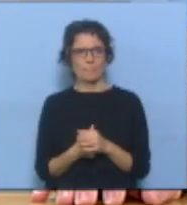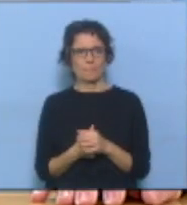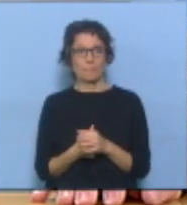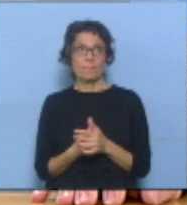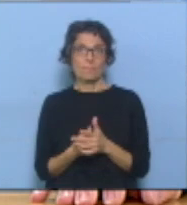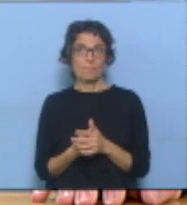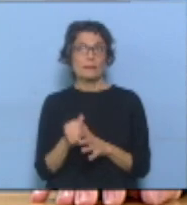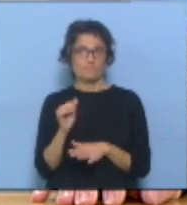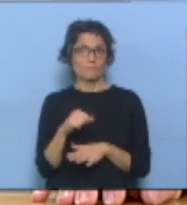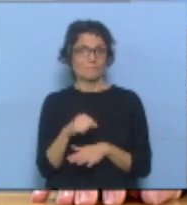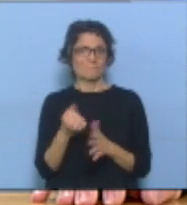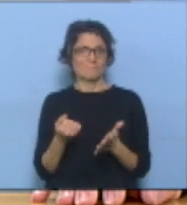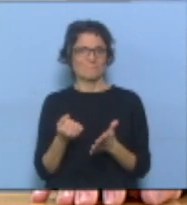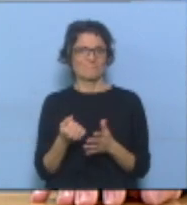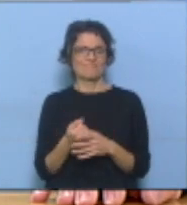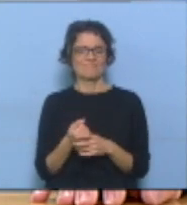Sim.